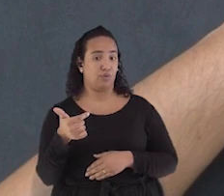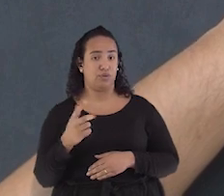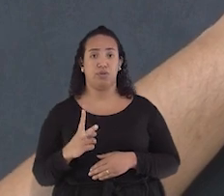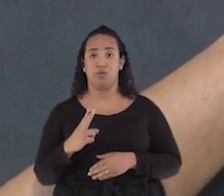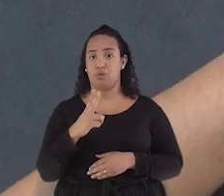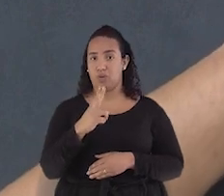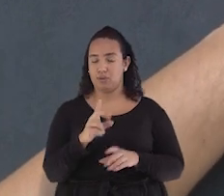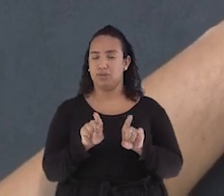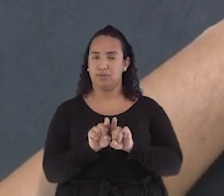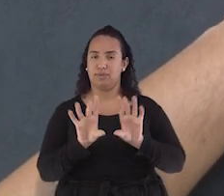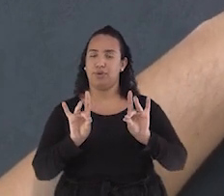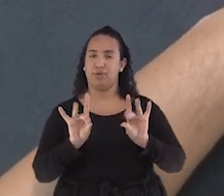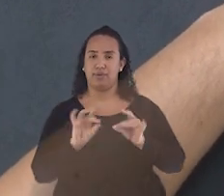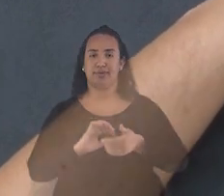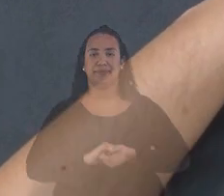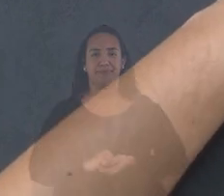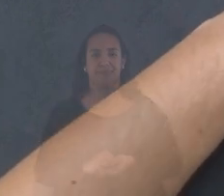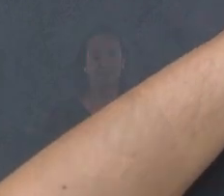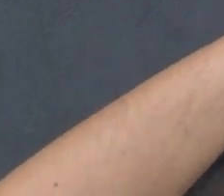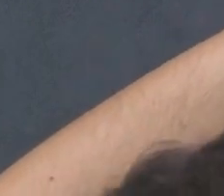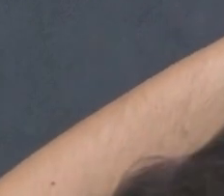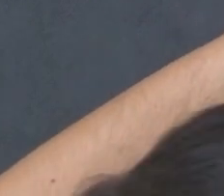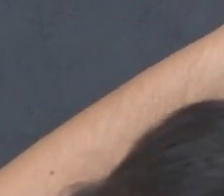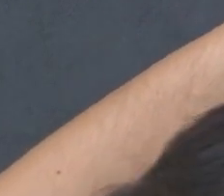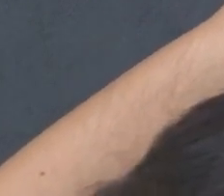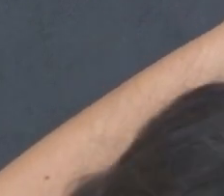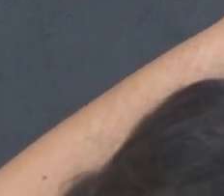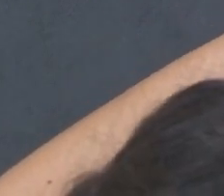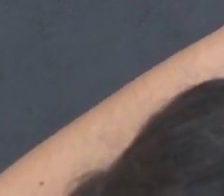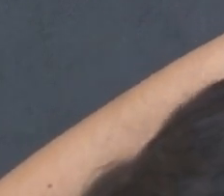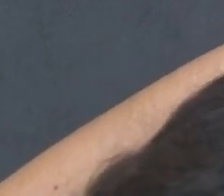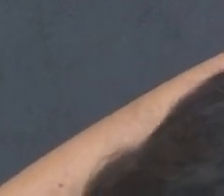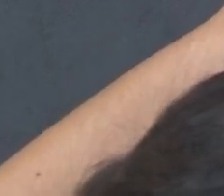Próxima camada, vamos cortar e colar.